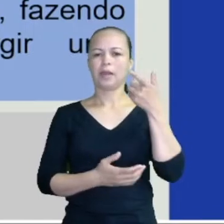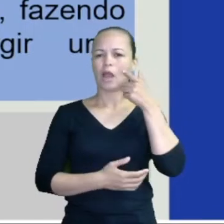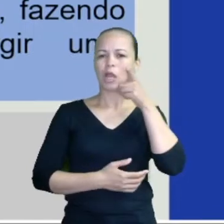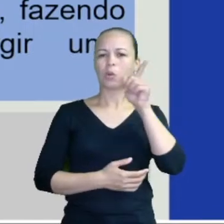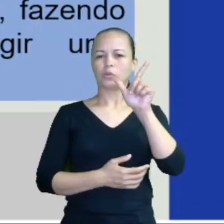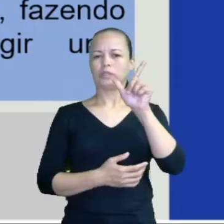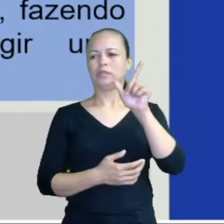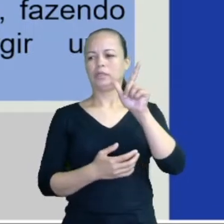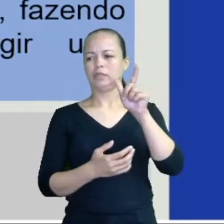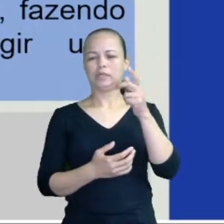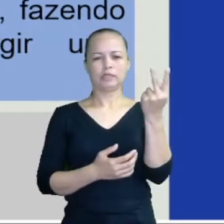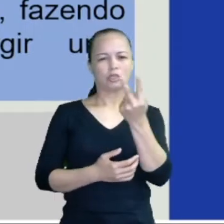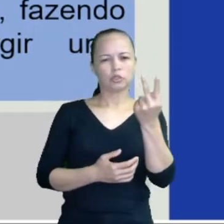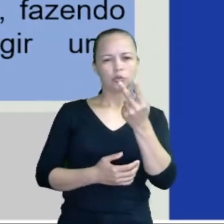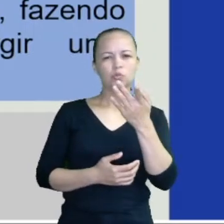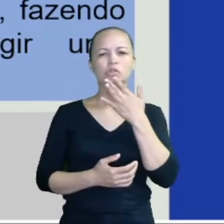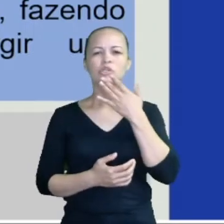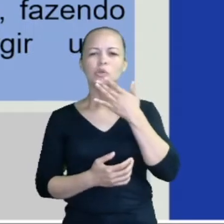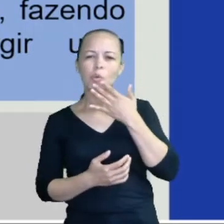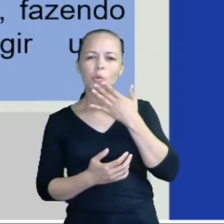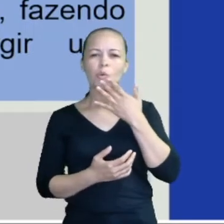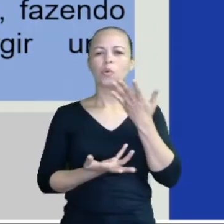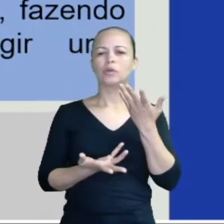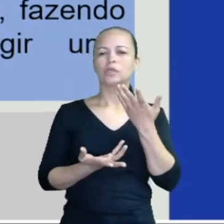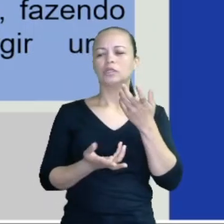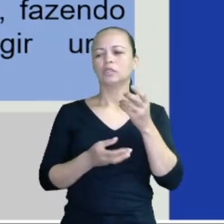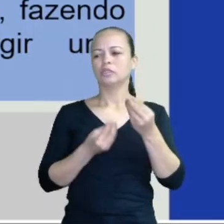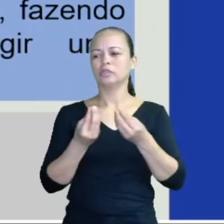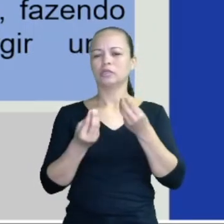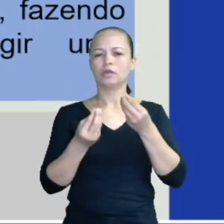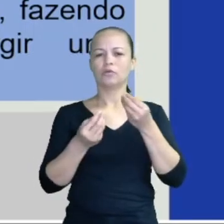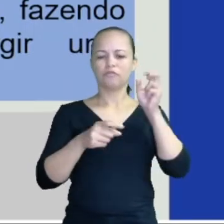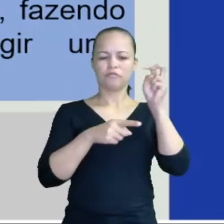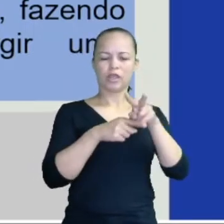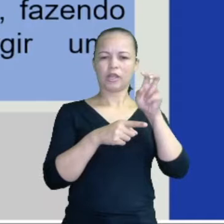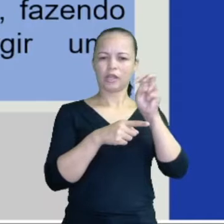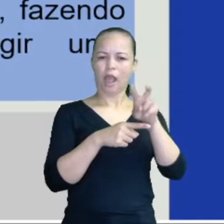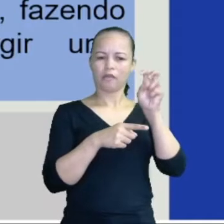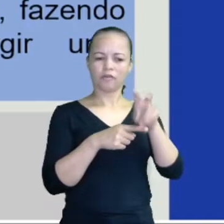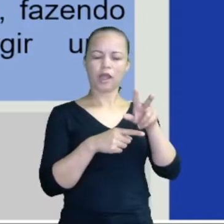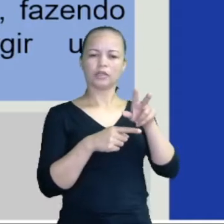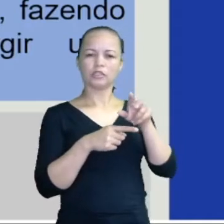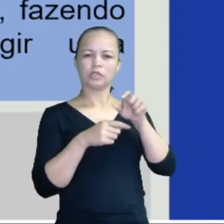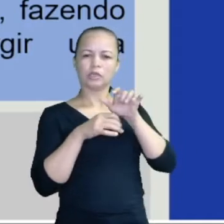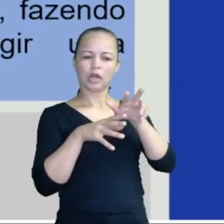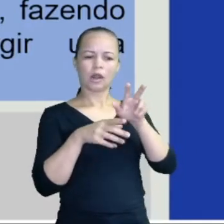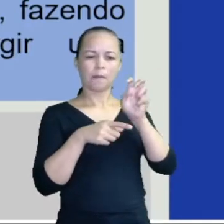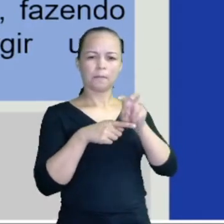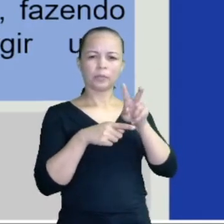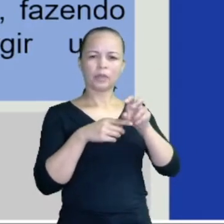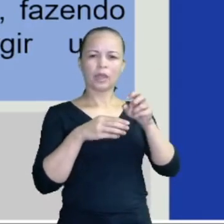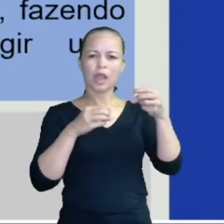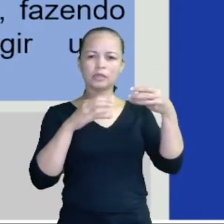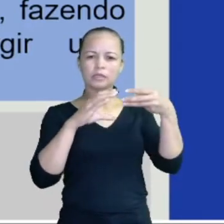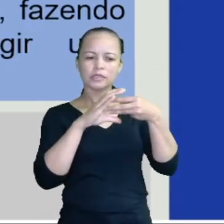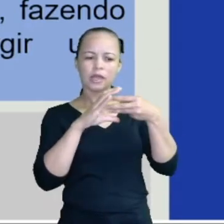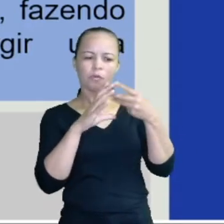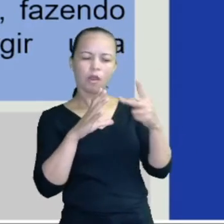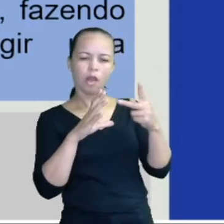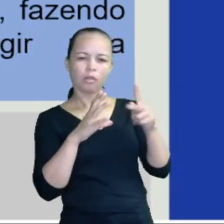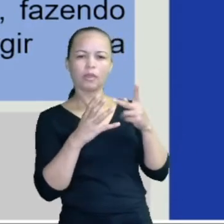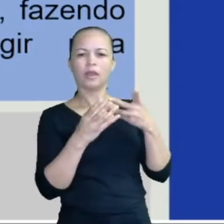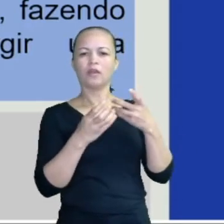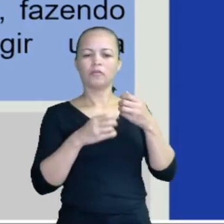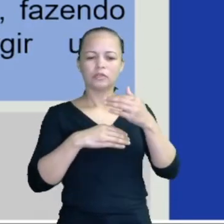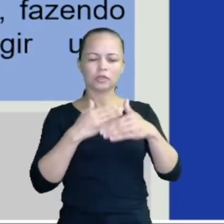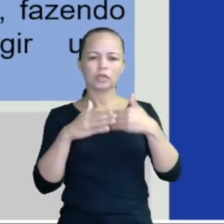essa bicoloridade, elas são infectadas por um vírus que ataca algumas células, fazendo com isso